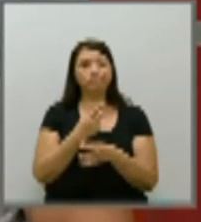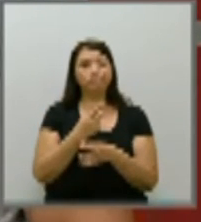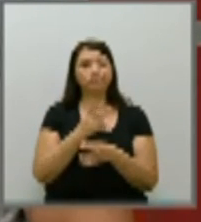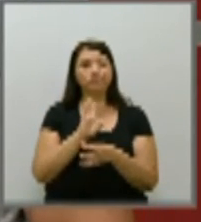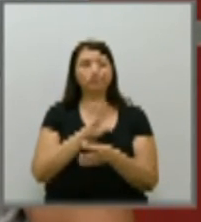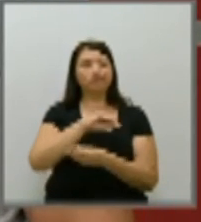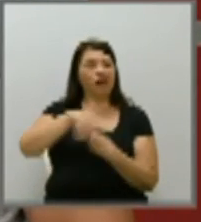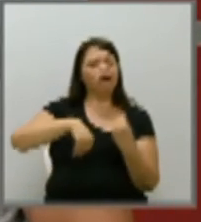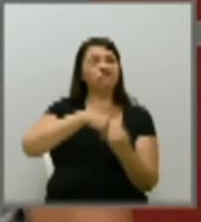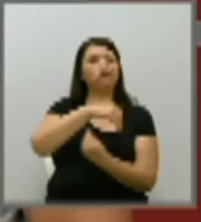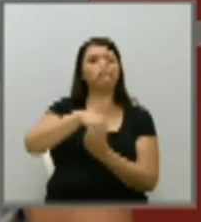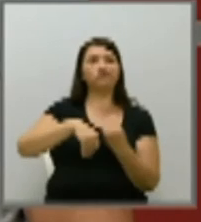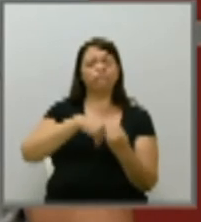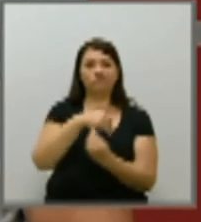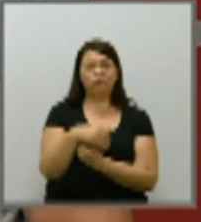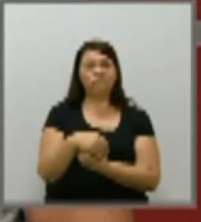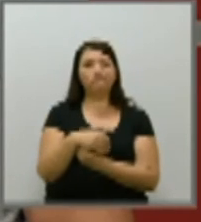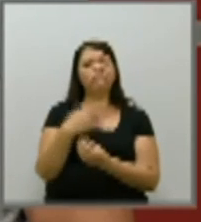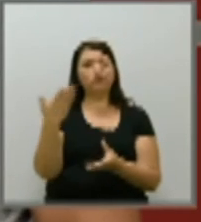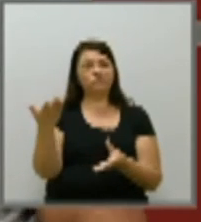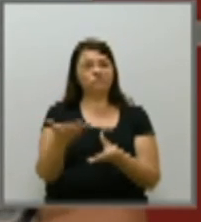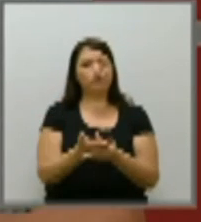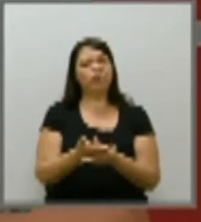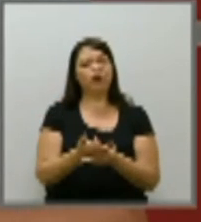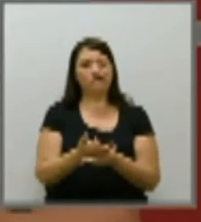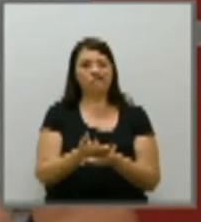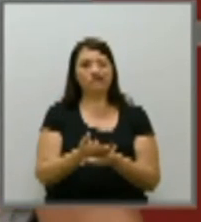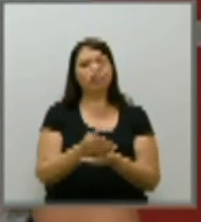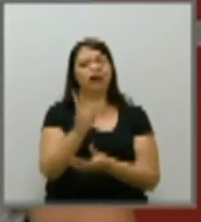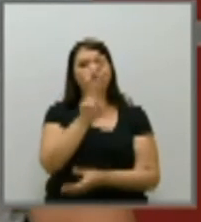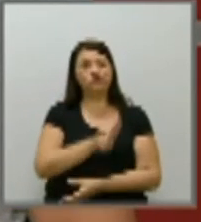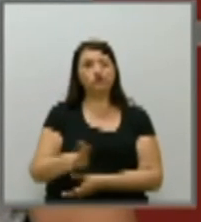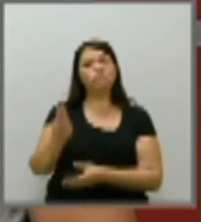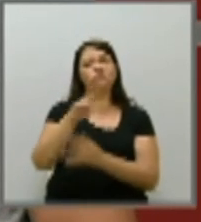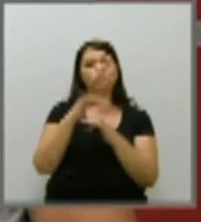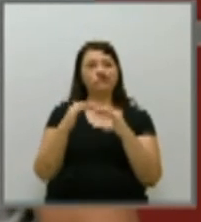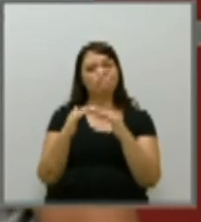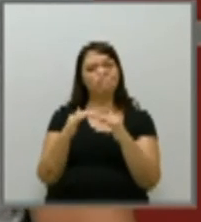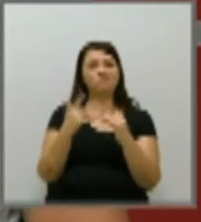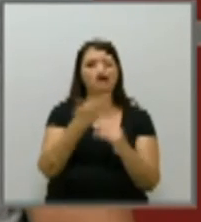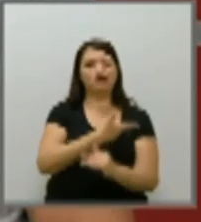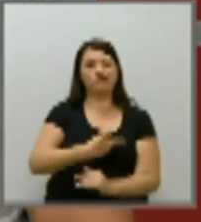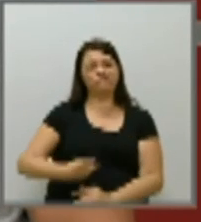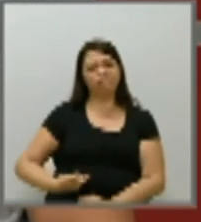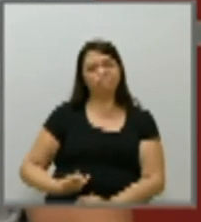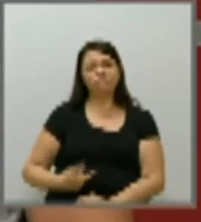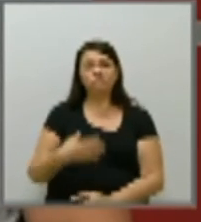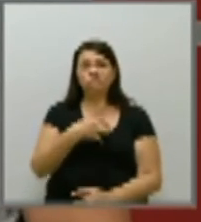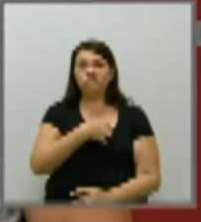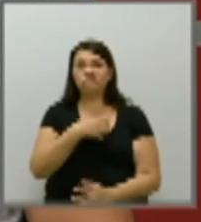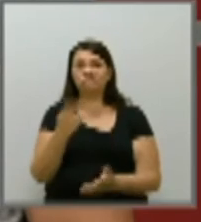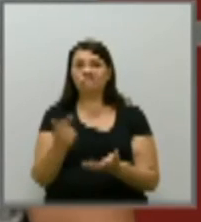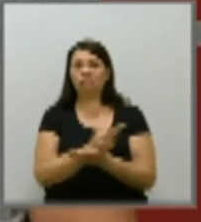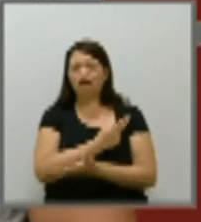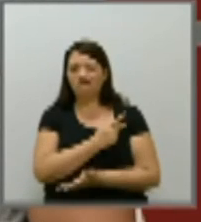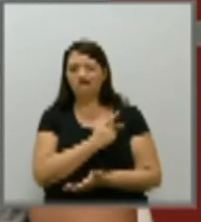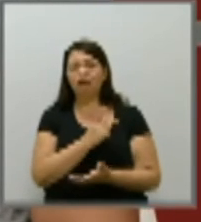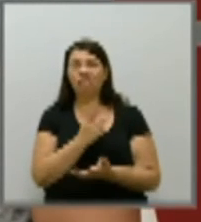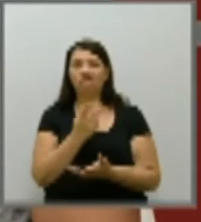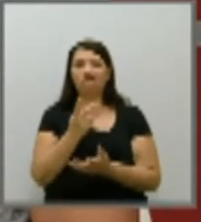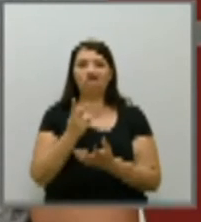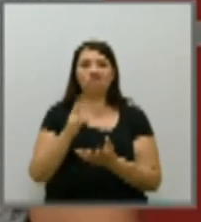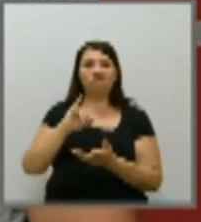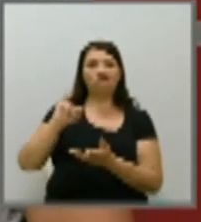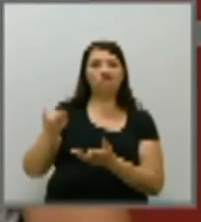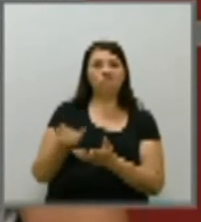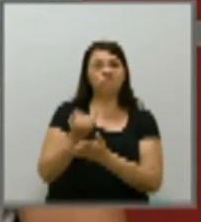esse processo que leva aos processos de utilização da máquina pública indevida ao interesse dos grandes, benefícios dos grandes.